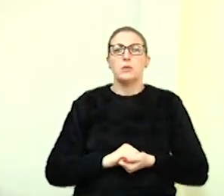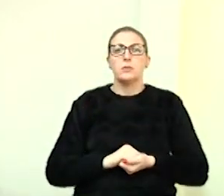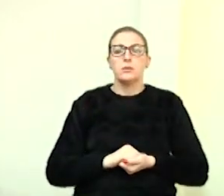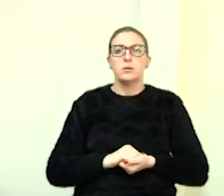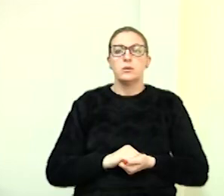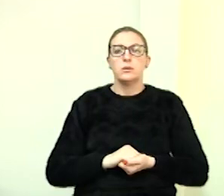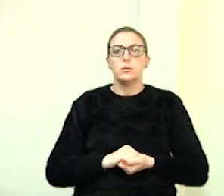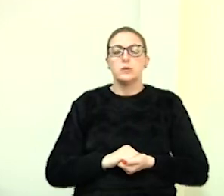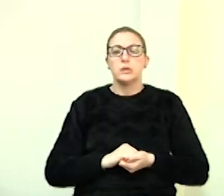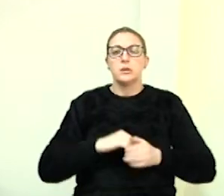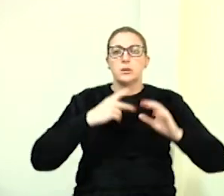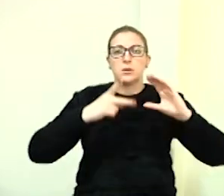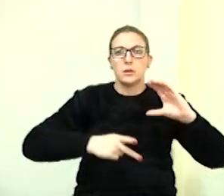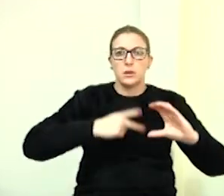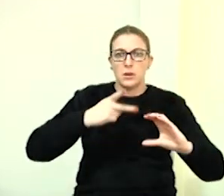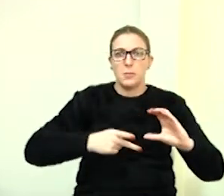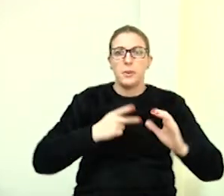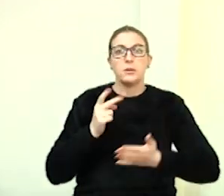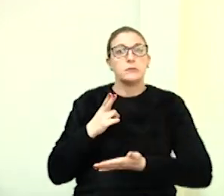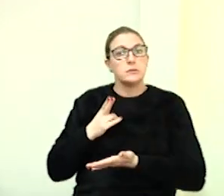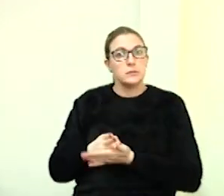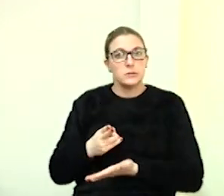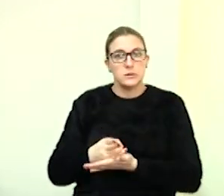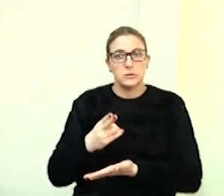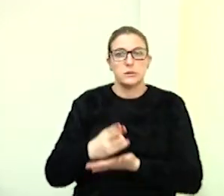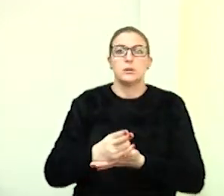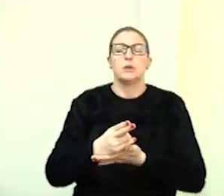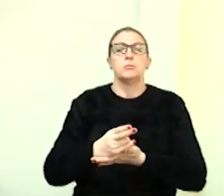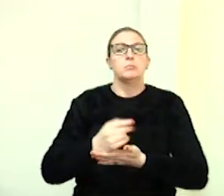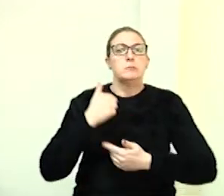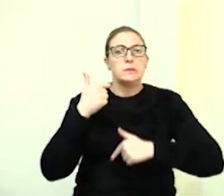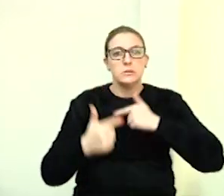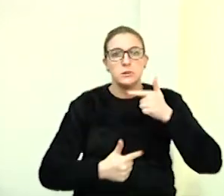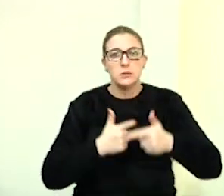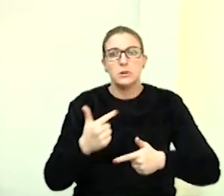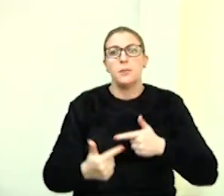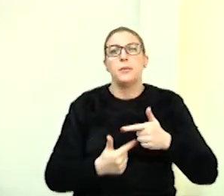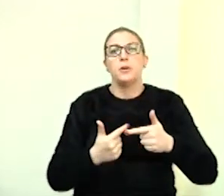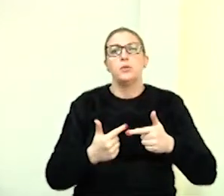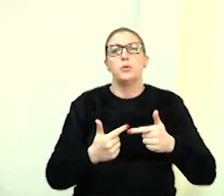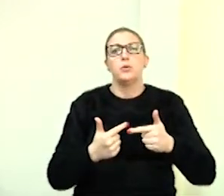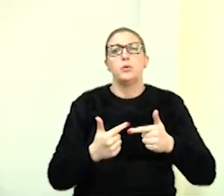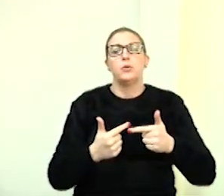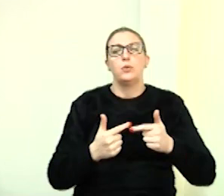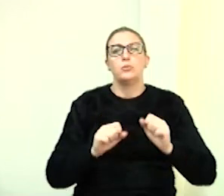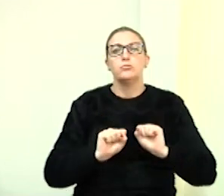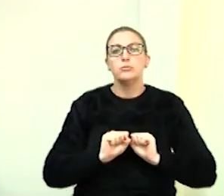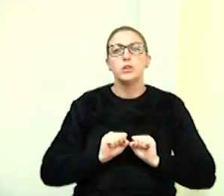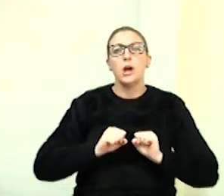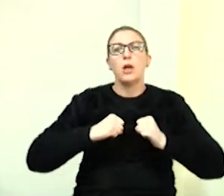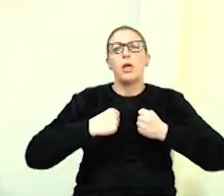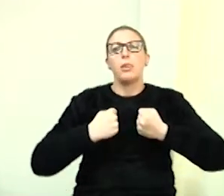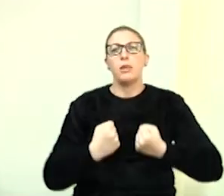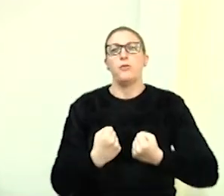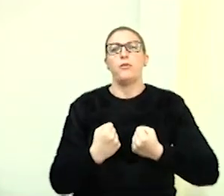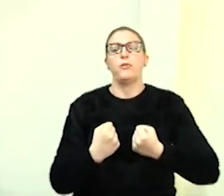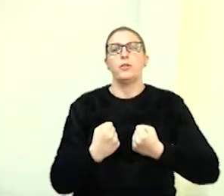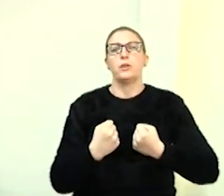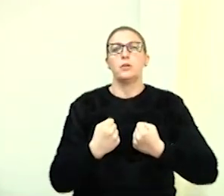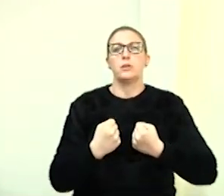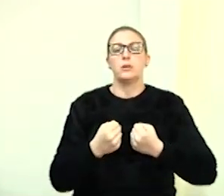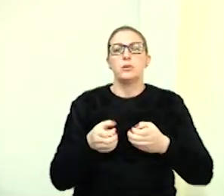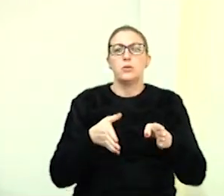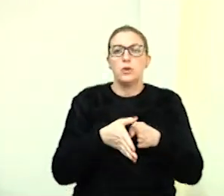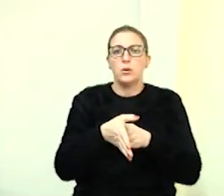que esta casa sempre primou pelo preceito de defender as